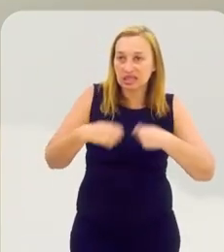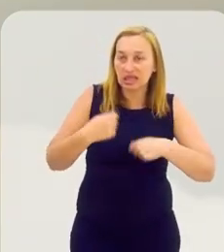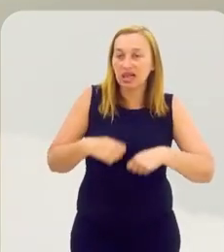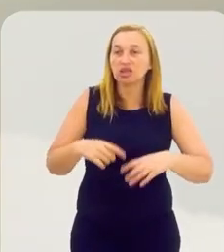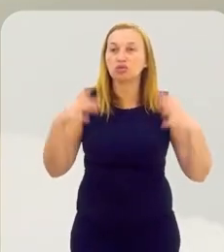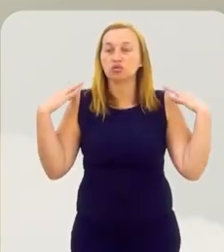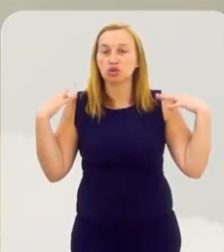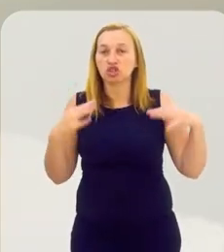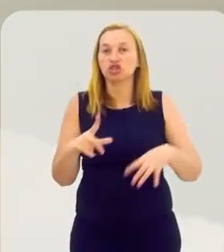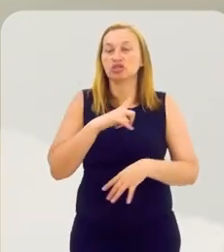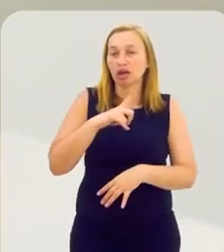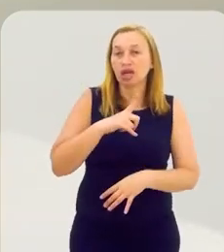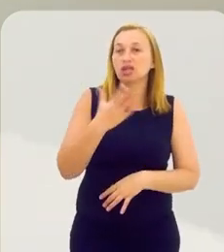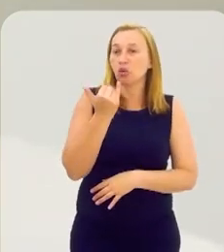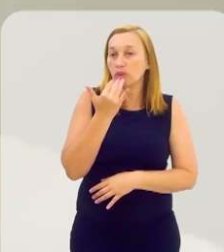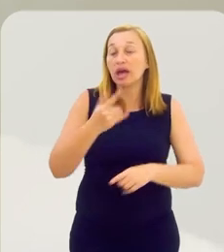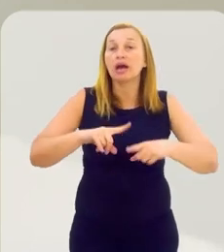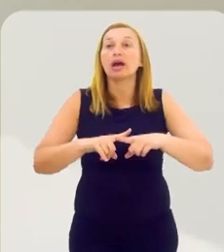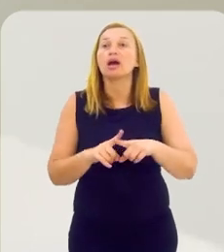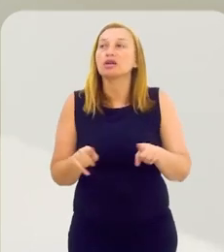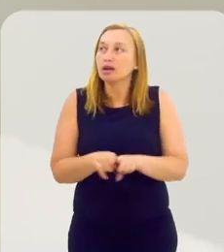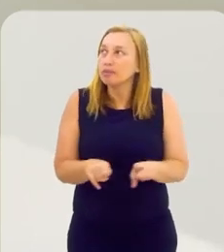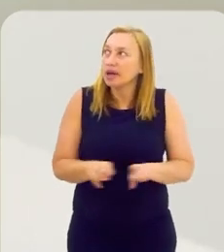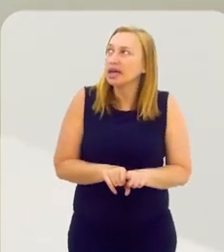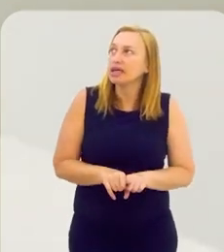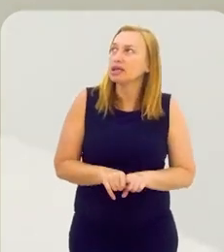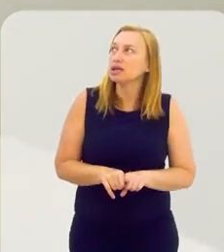tem de se alimentar, ele também,